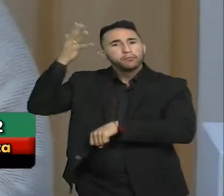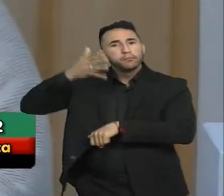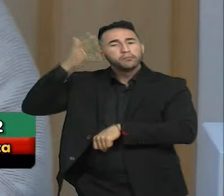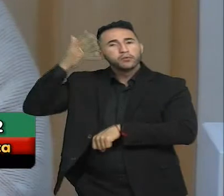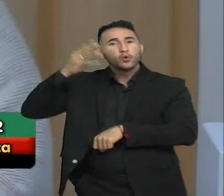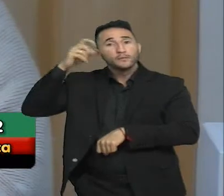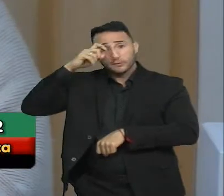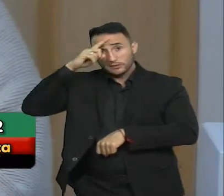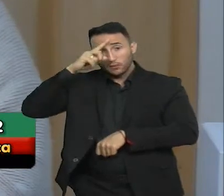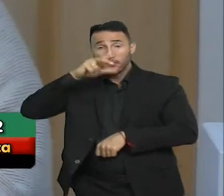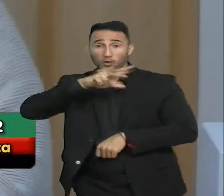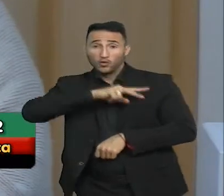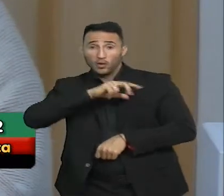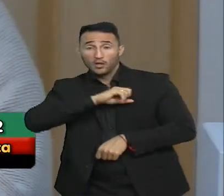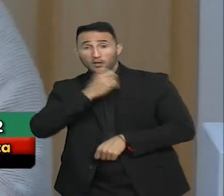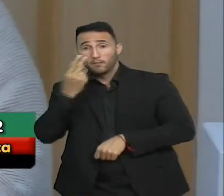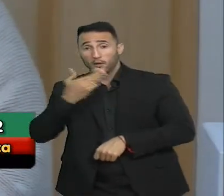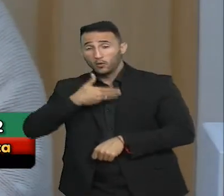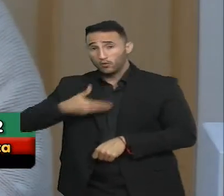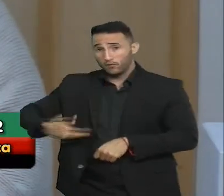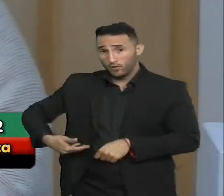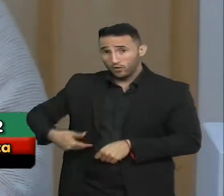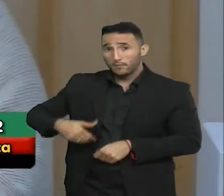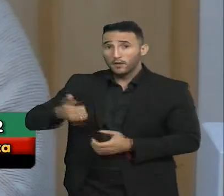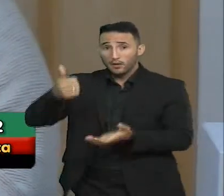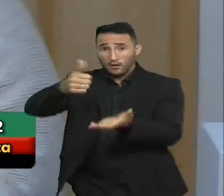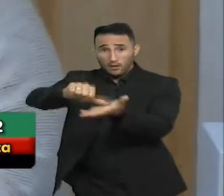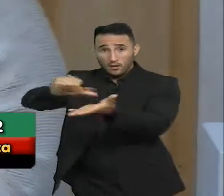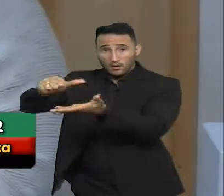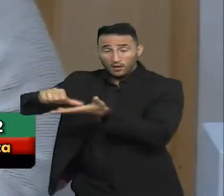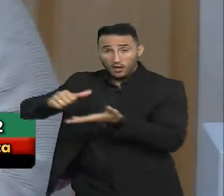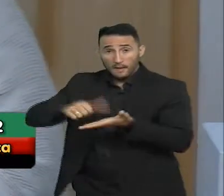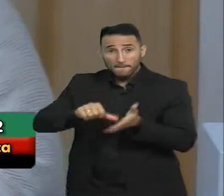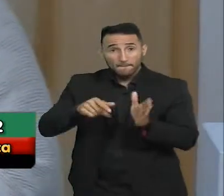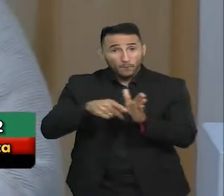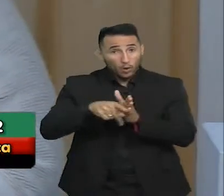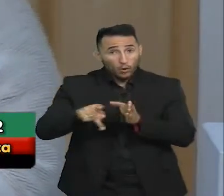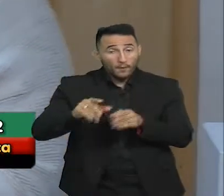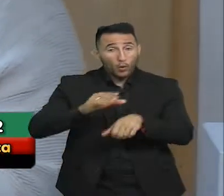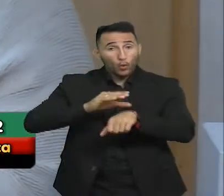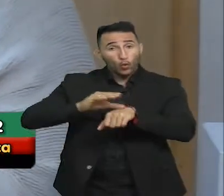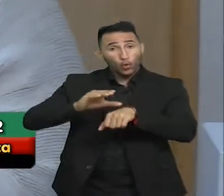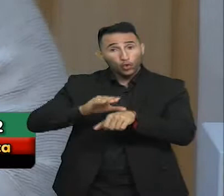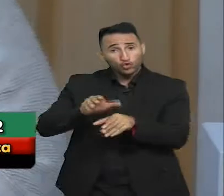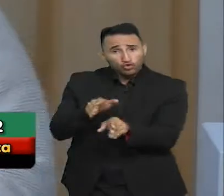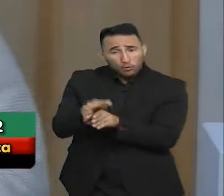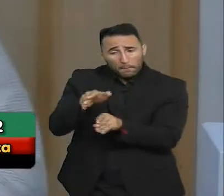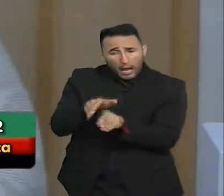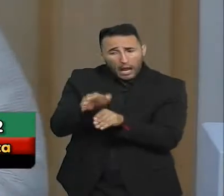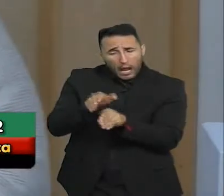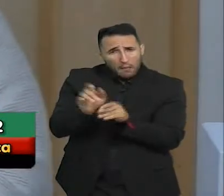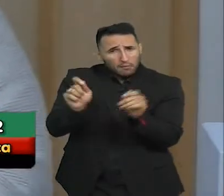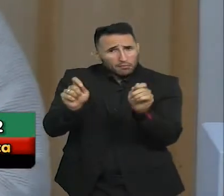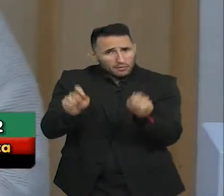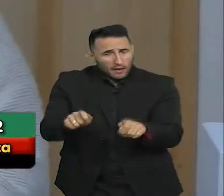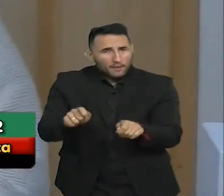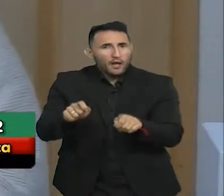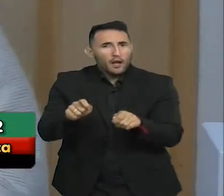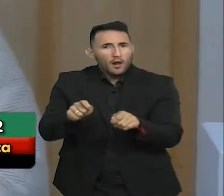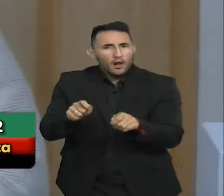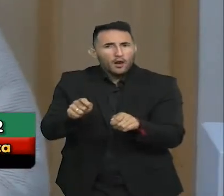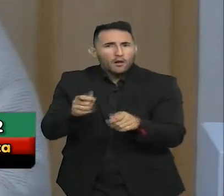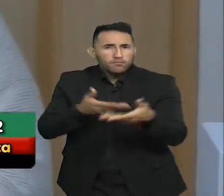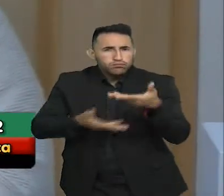particular, com as unidades básicas de saúde. Isso é uma formação que nós queremos fazer, vereadora Juliana, para conversar na saúde